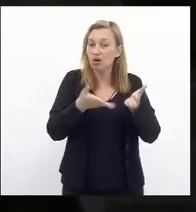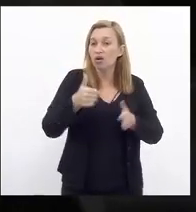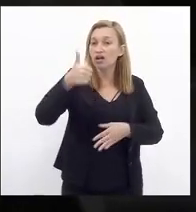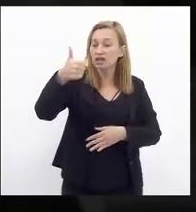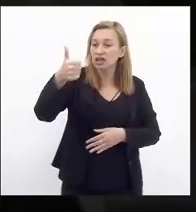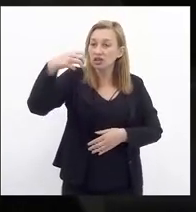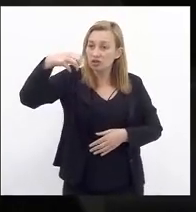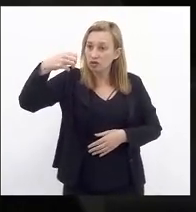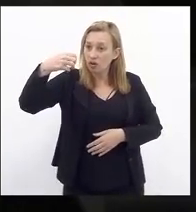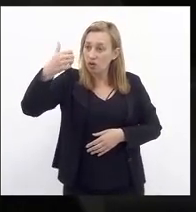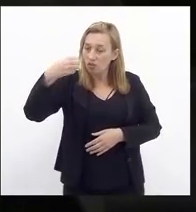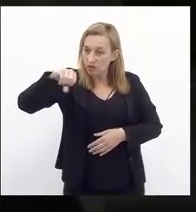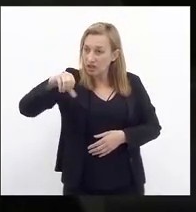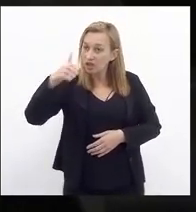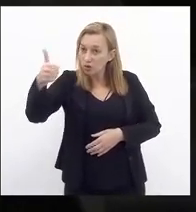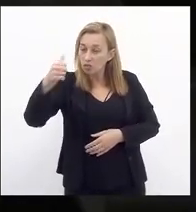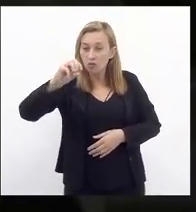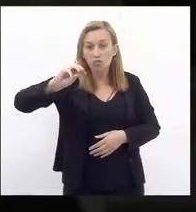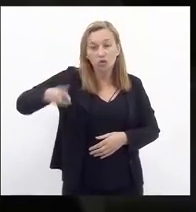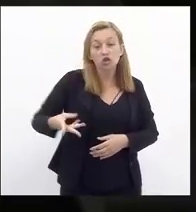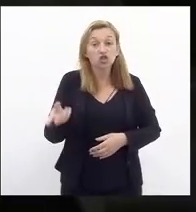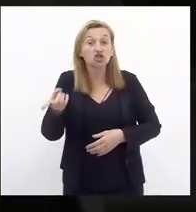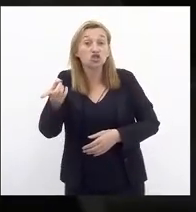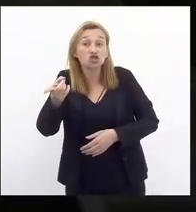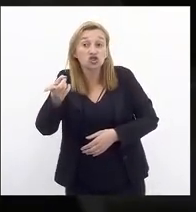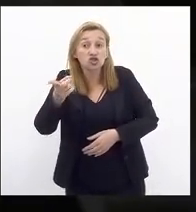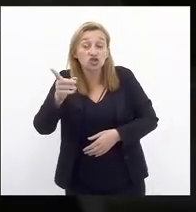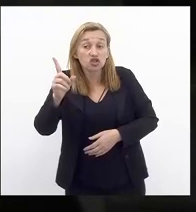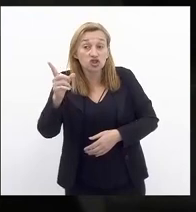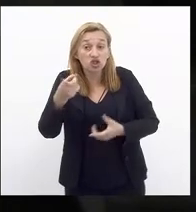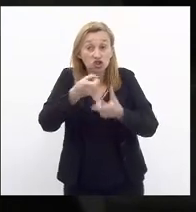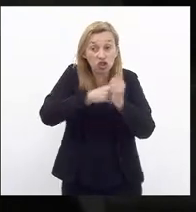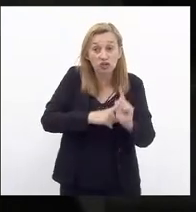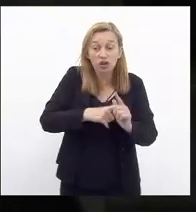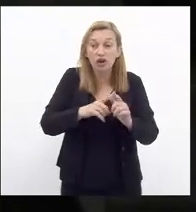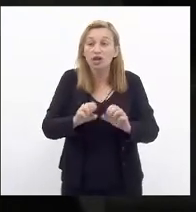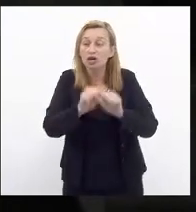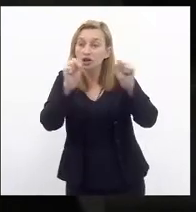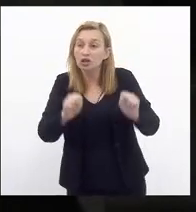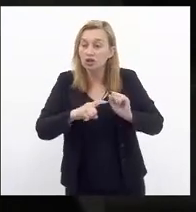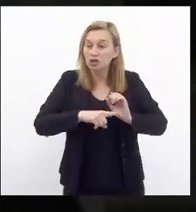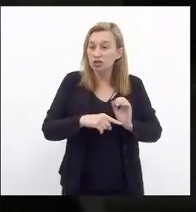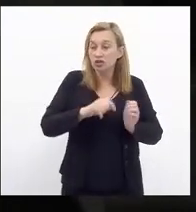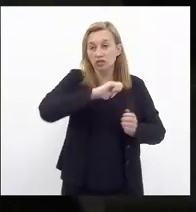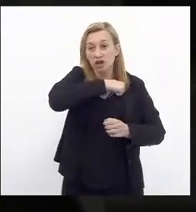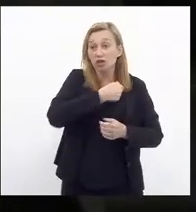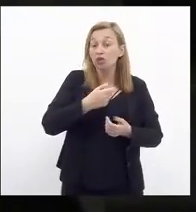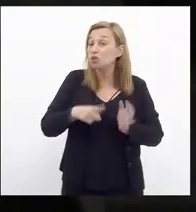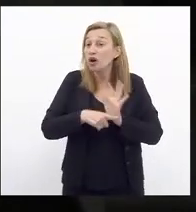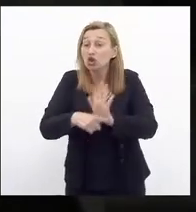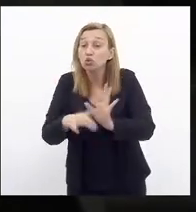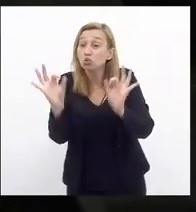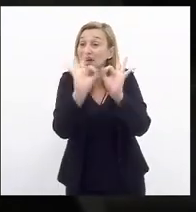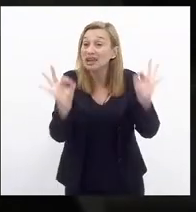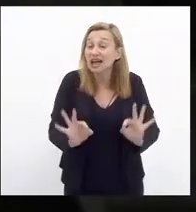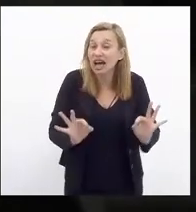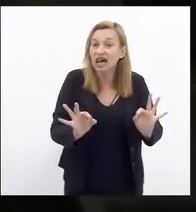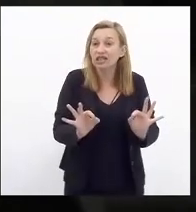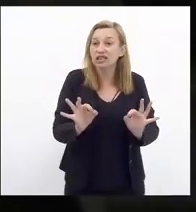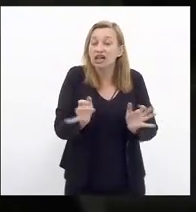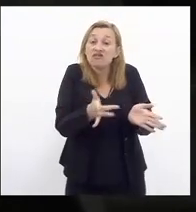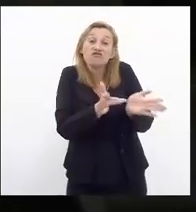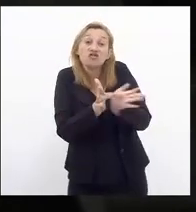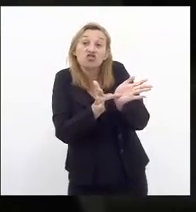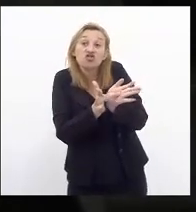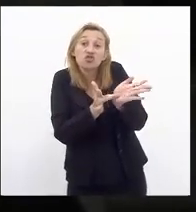191 milhões de dívidas O que quer dizer que o regime de recuperação fiscal não O que é uma farta do